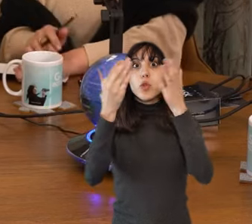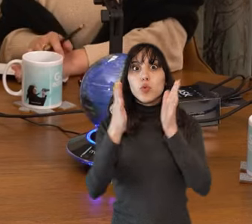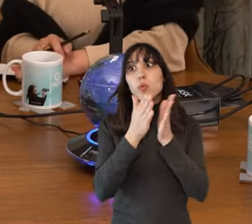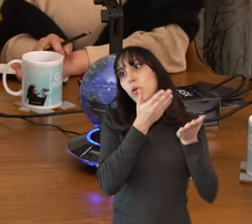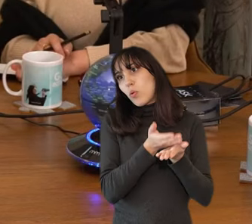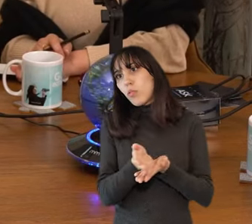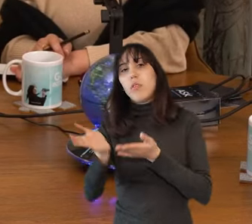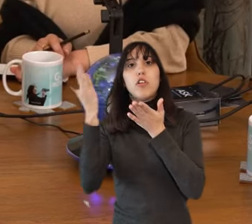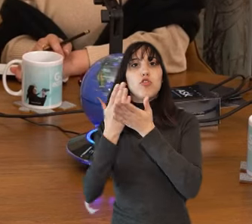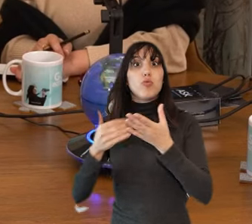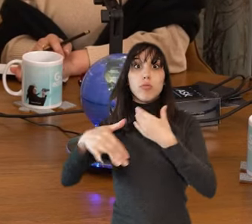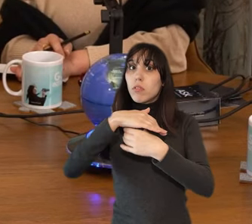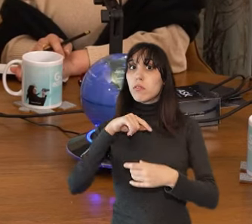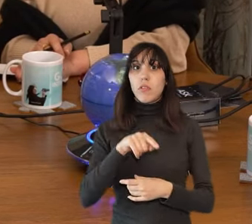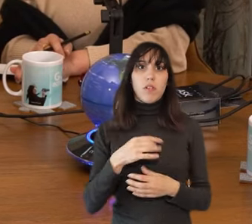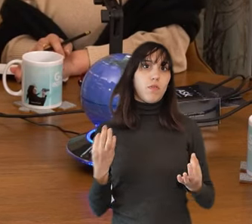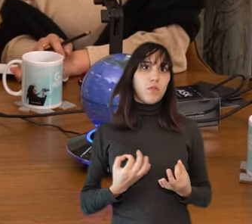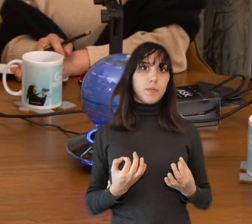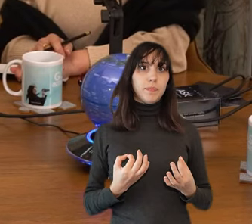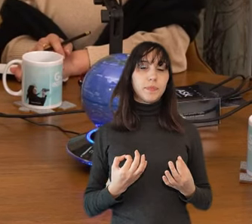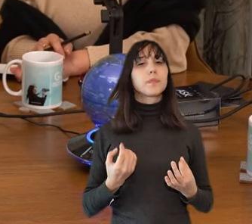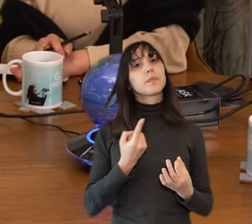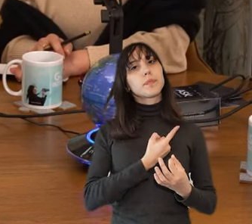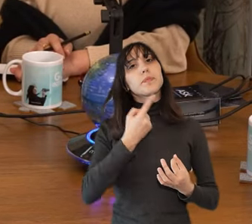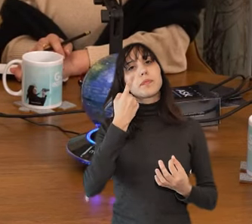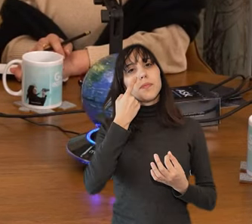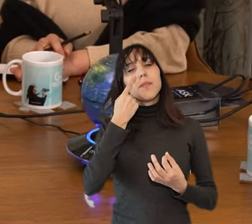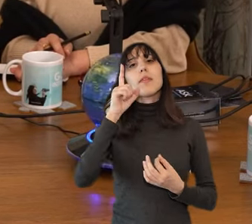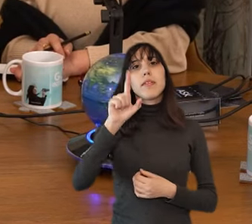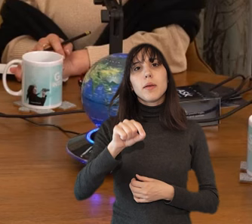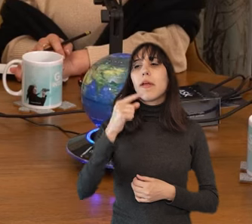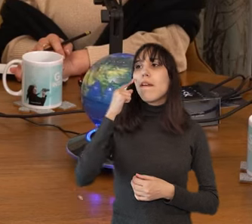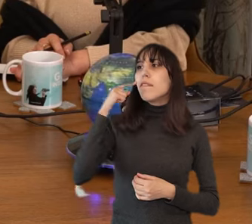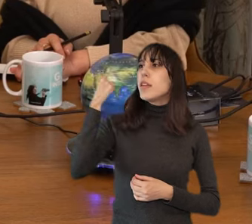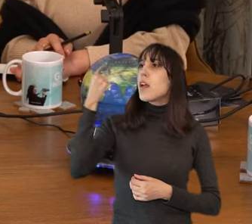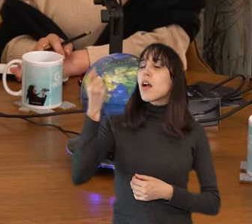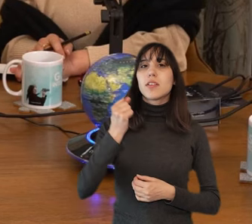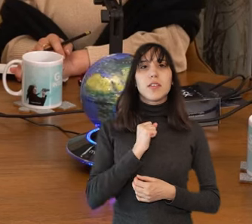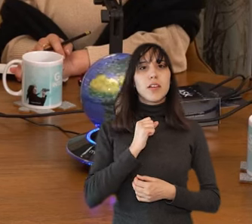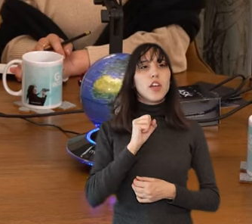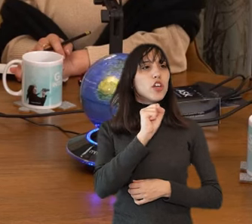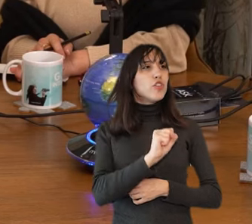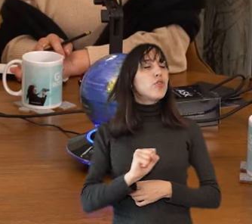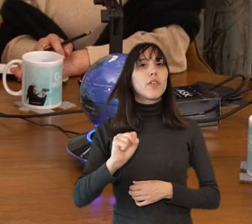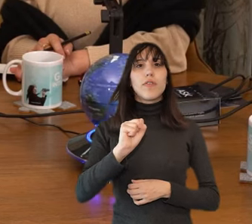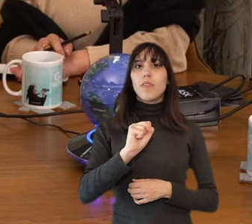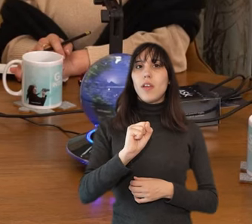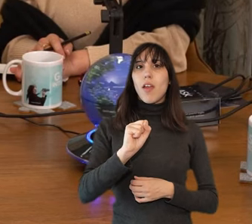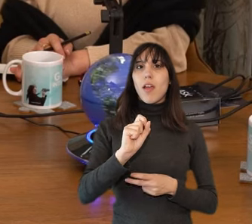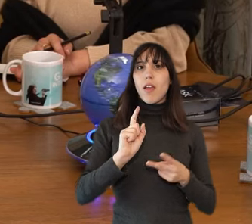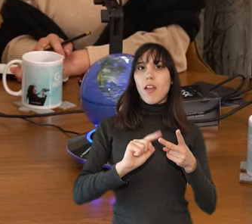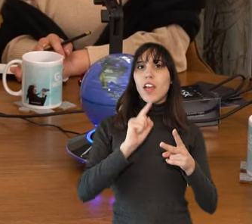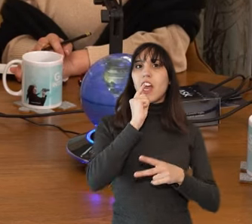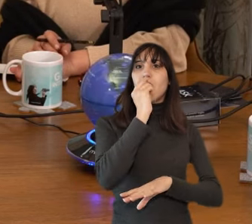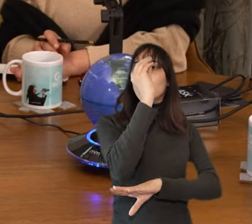nessa área portanto e E então vamos olhar para a viagem também vamos olhar para a geografia não é as culturas as os